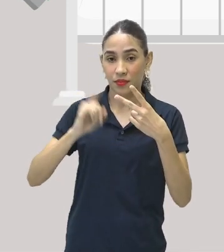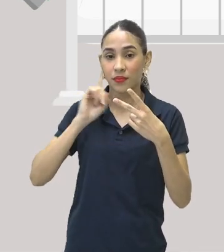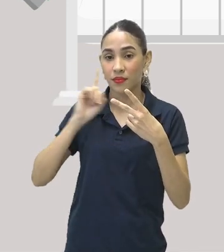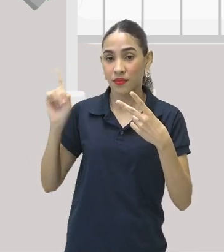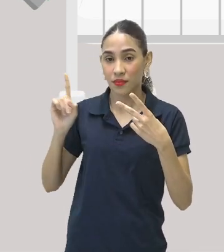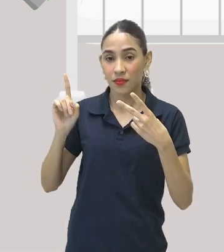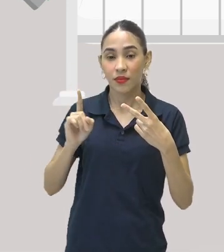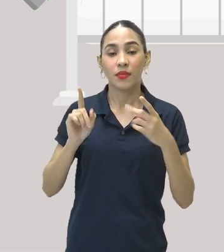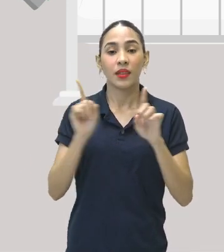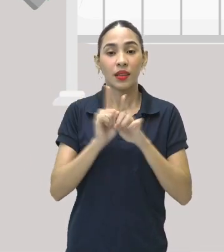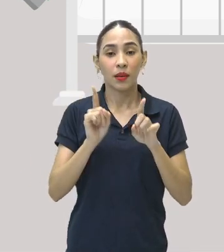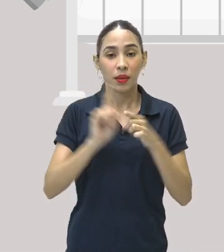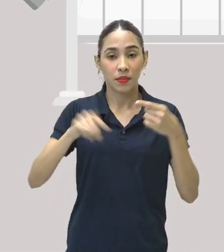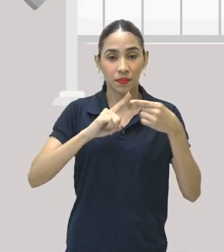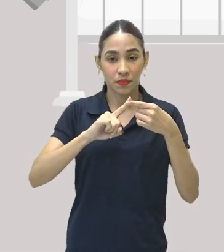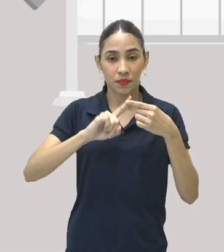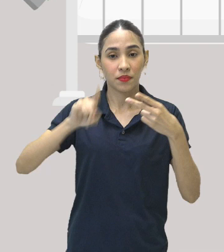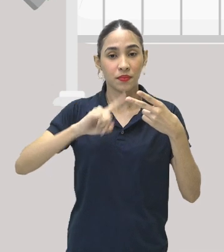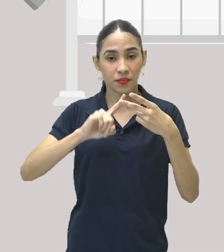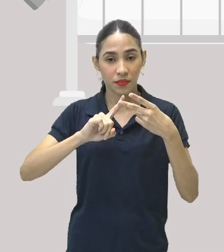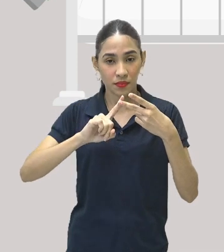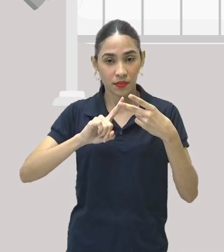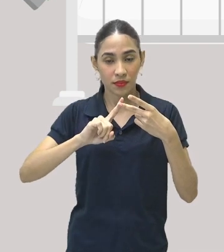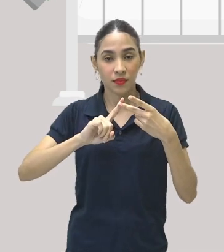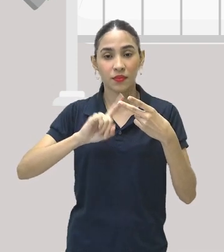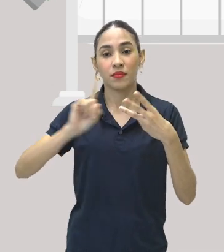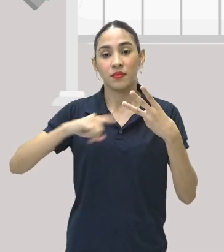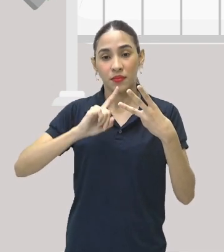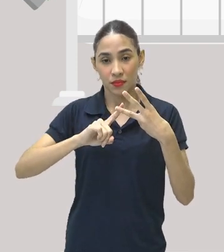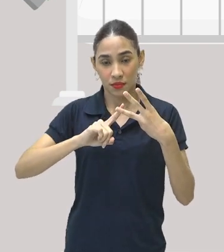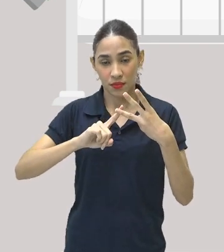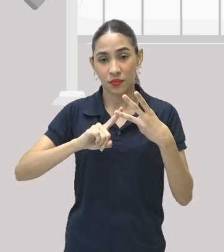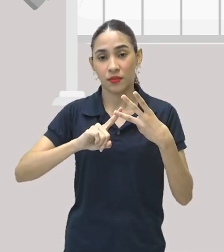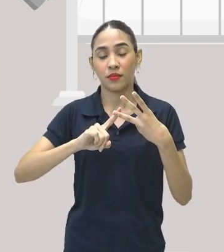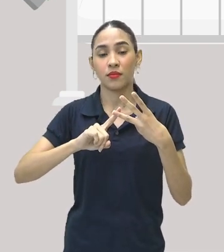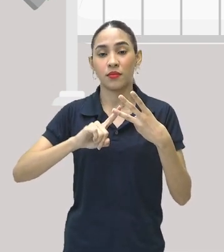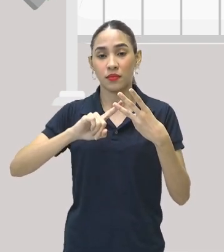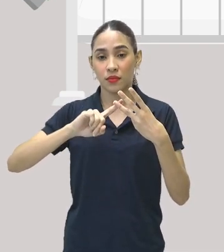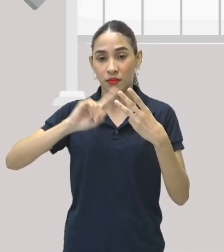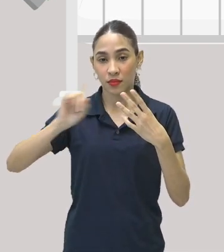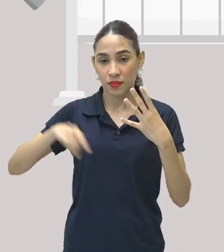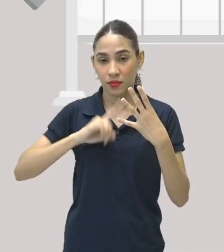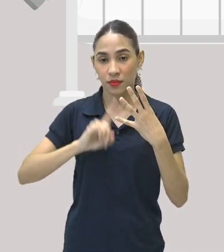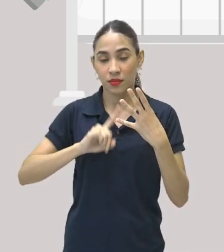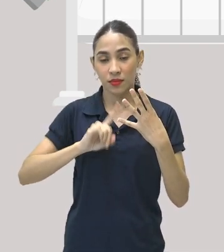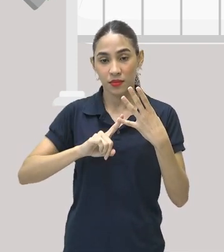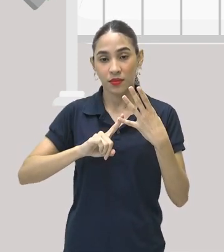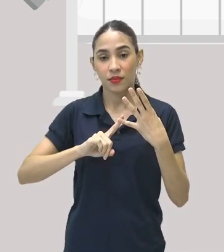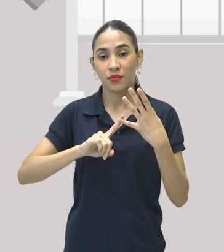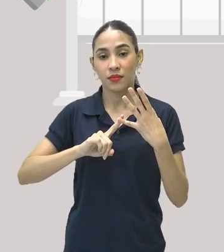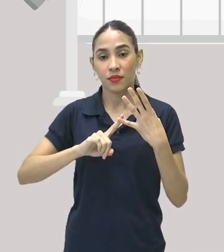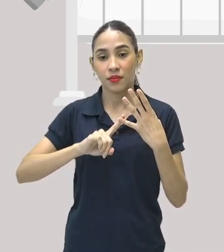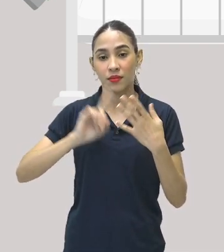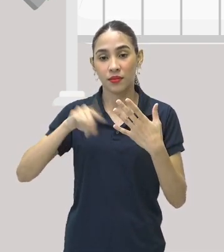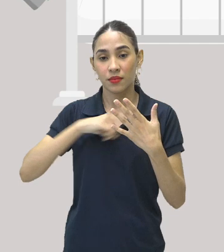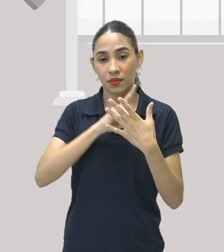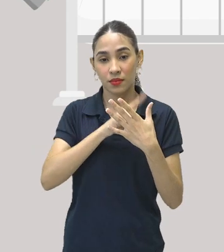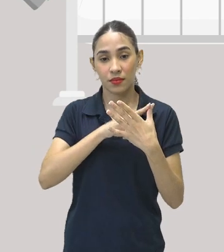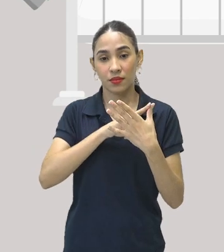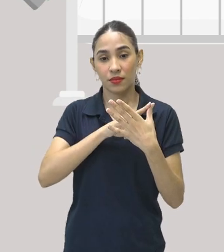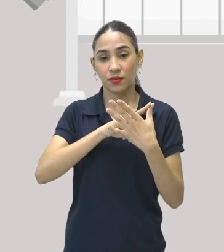pneumoniae, sífilis, gangrena gasosa, meningite bacteriana, endocardites bacterianas,